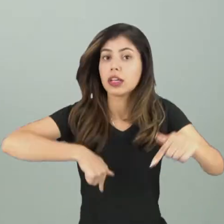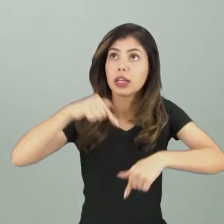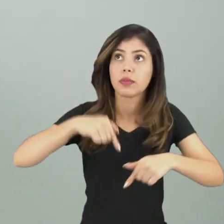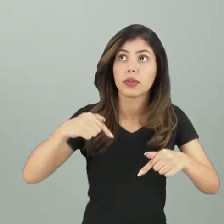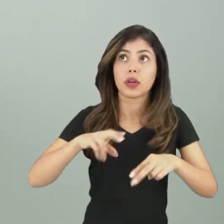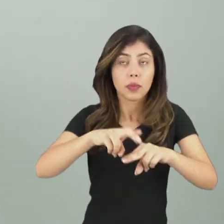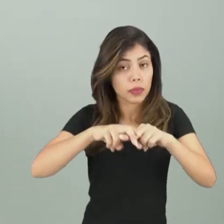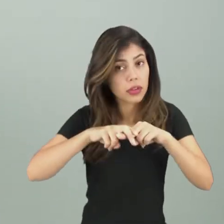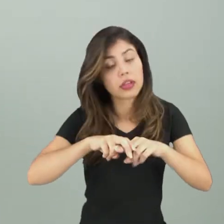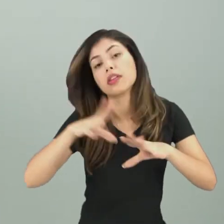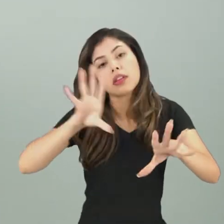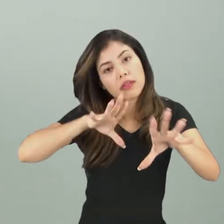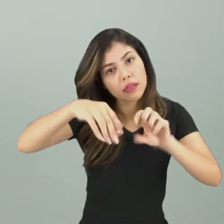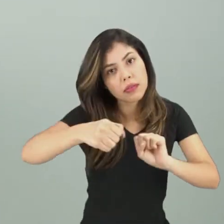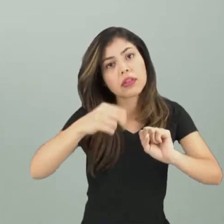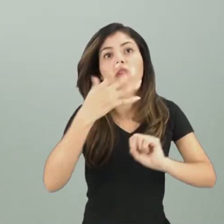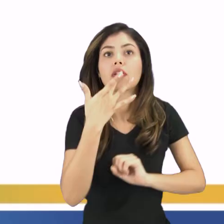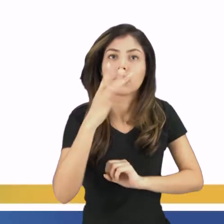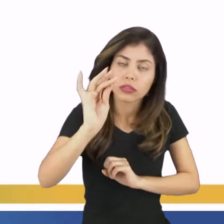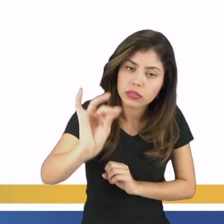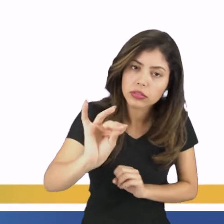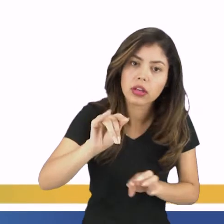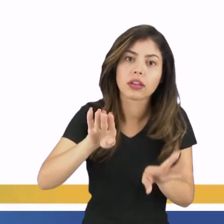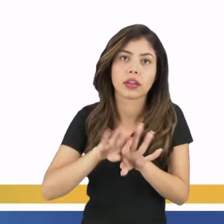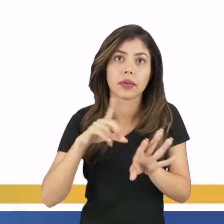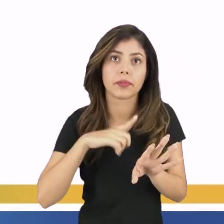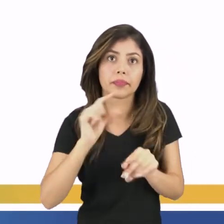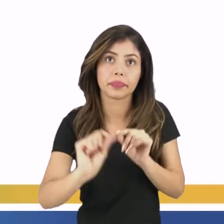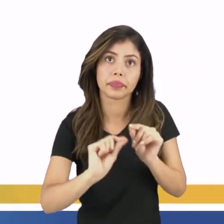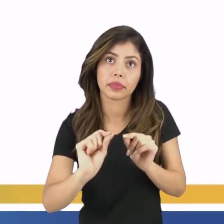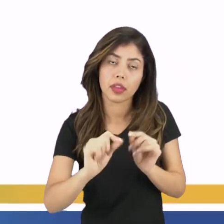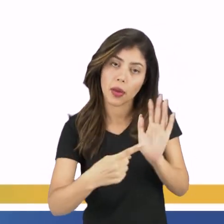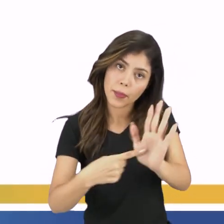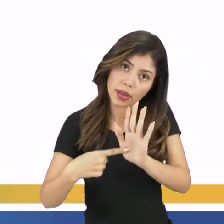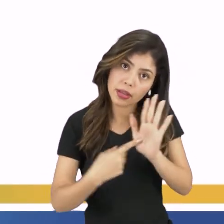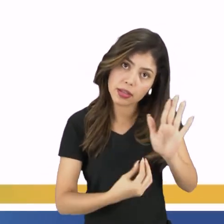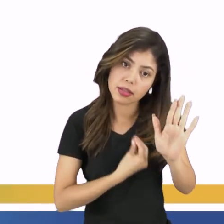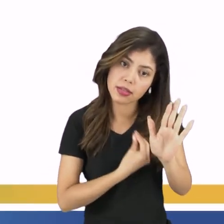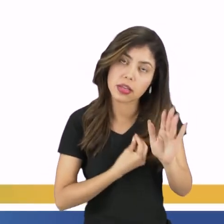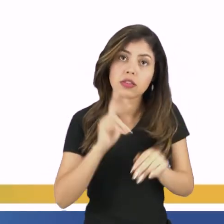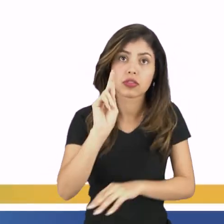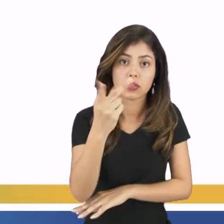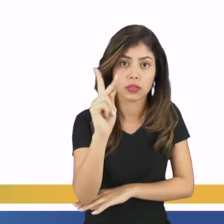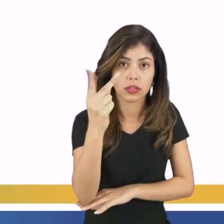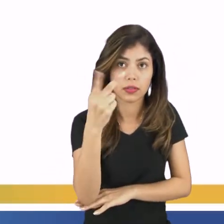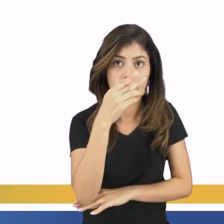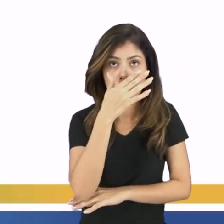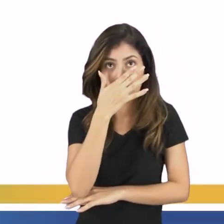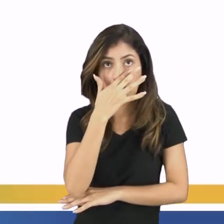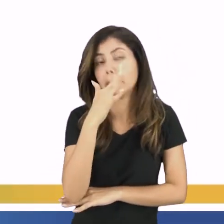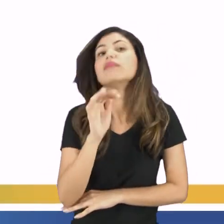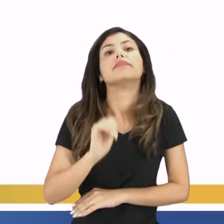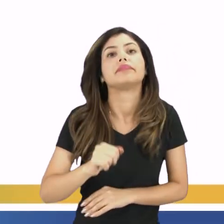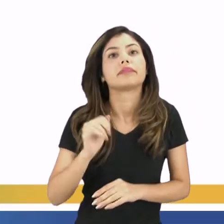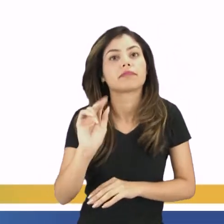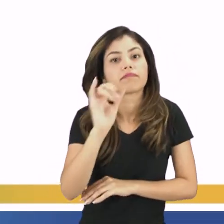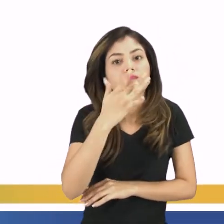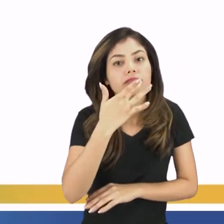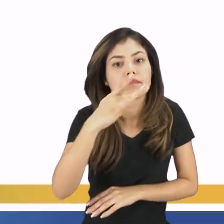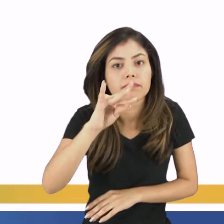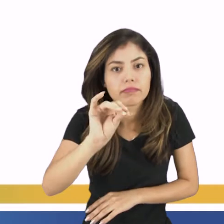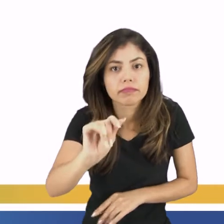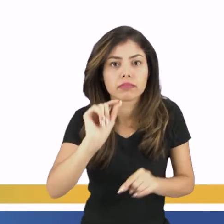na formação desse sal aqui, nós temos a presença do hidrogênio. Então, esse sal ele vai ter